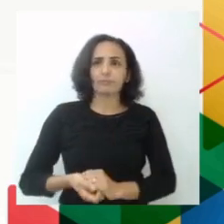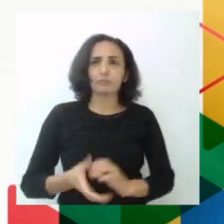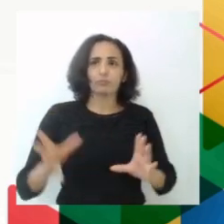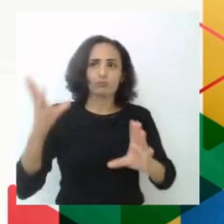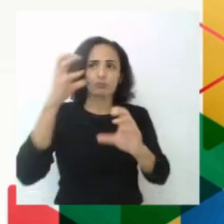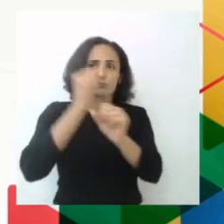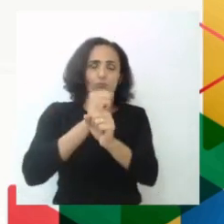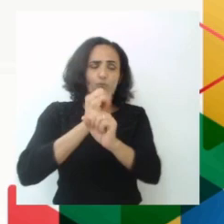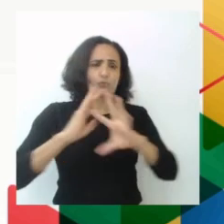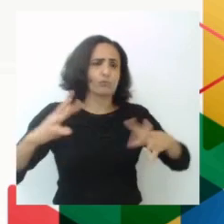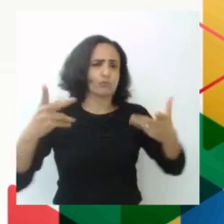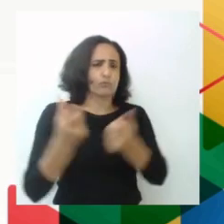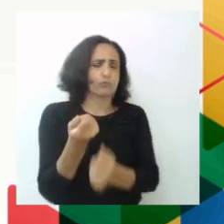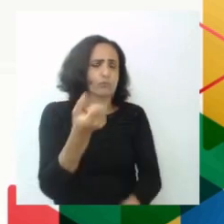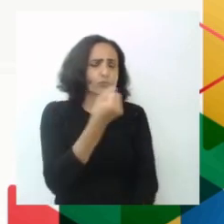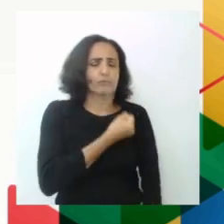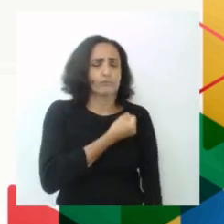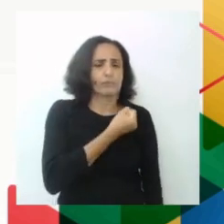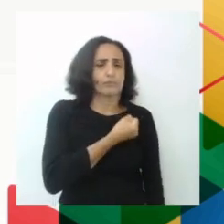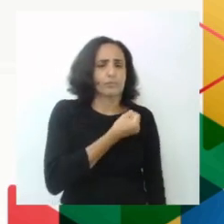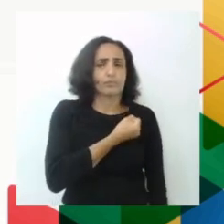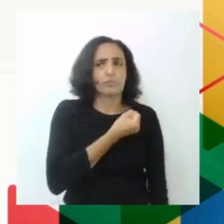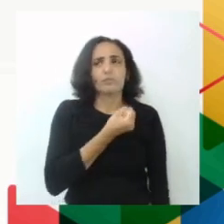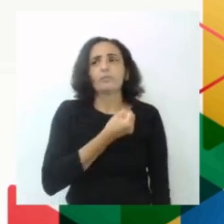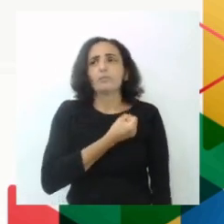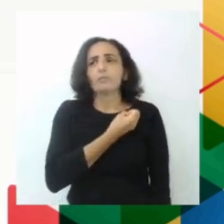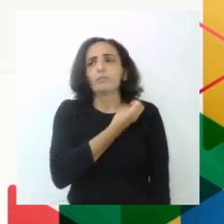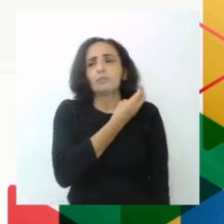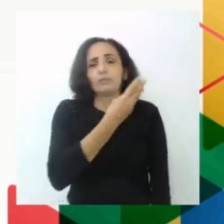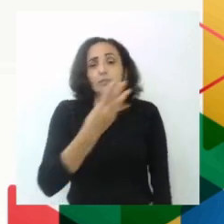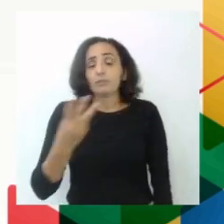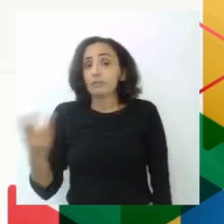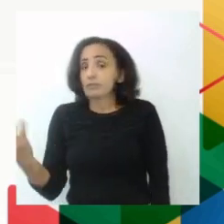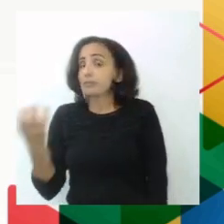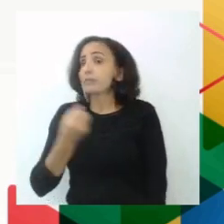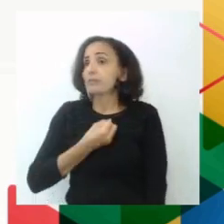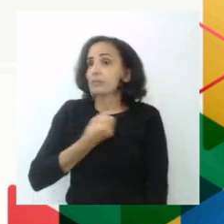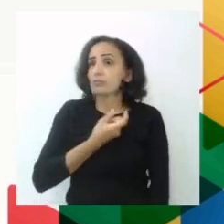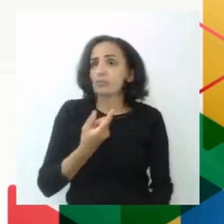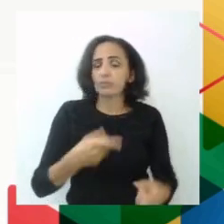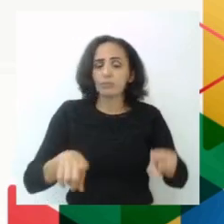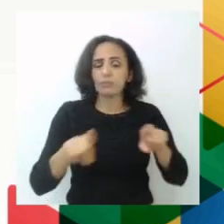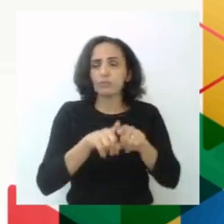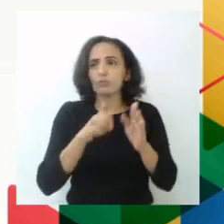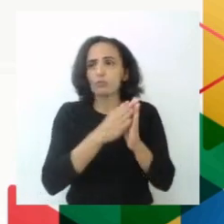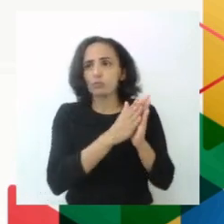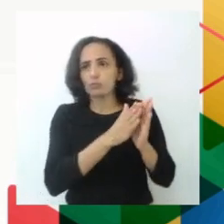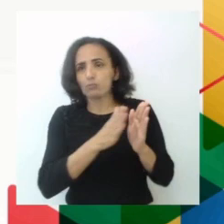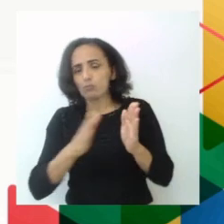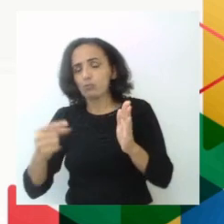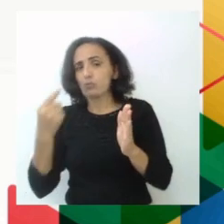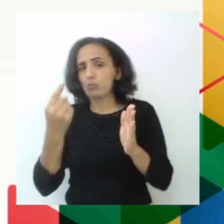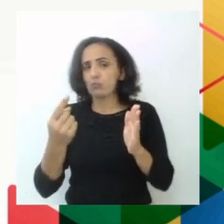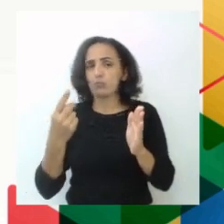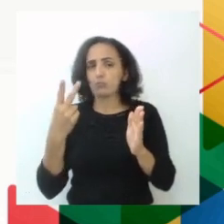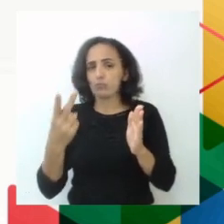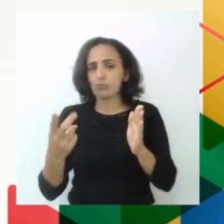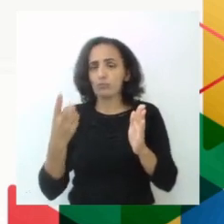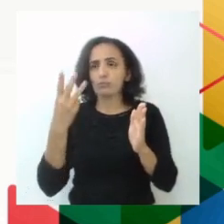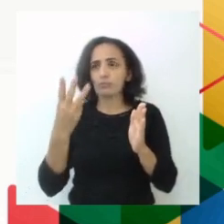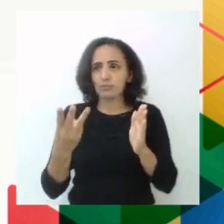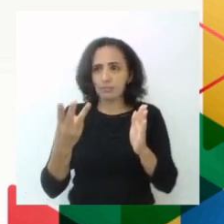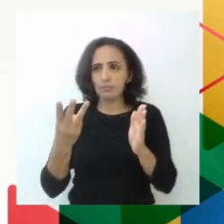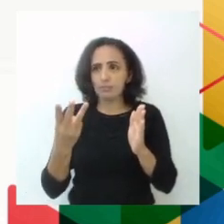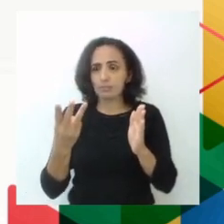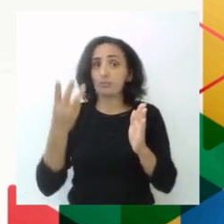Somando todos os números de 3 algarismos distintos que podem ser formados com os dígitos 1, 2,